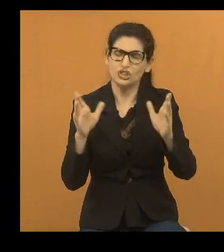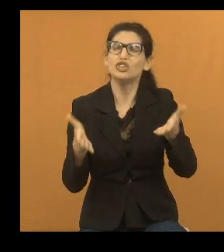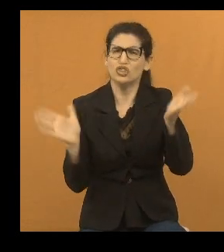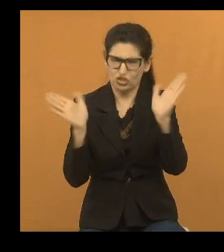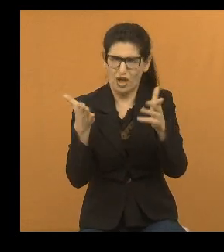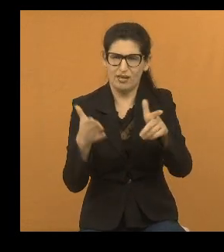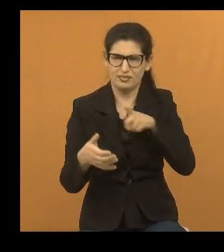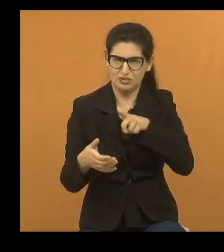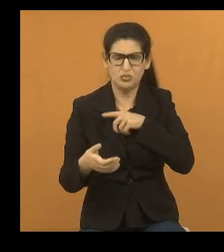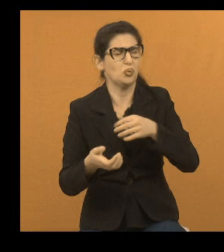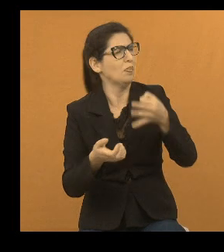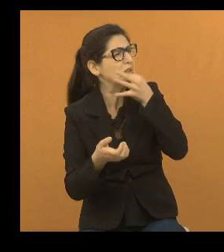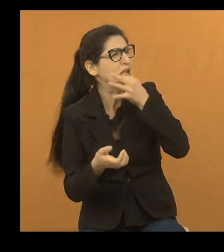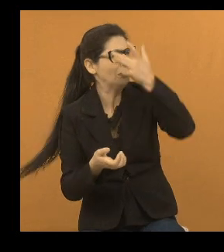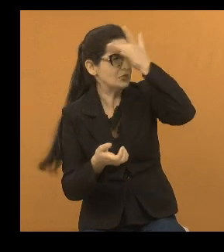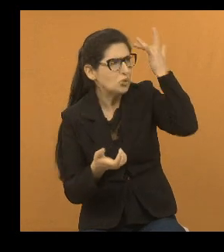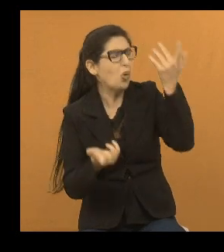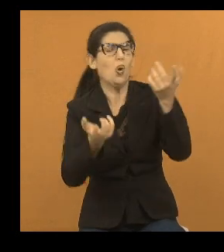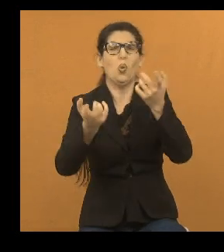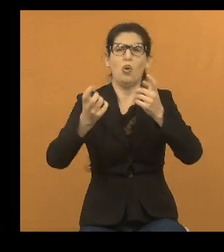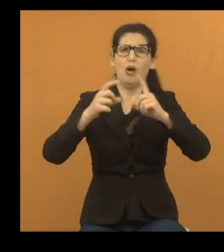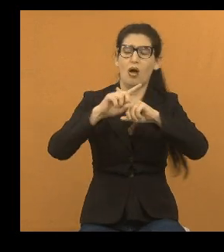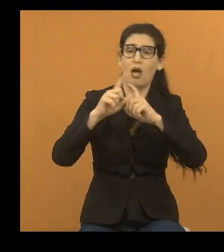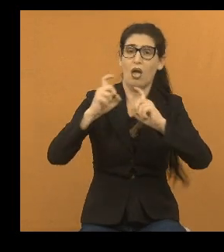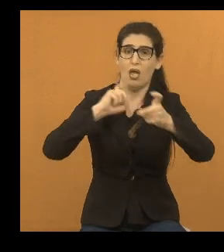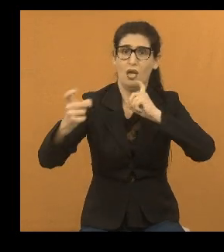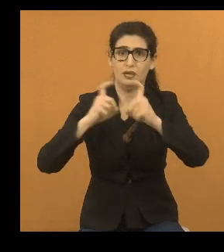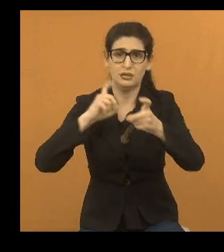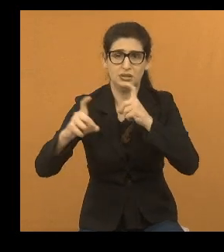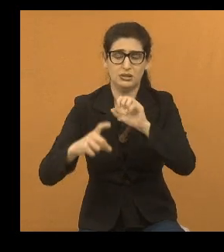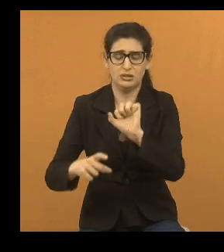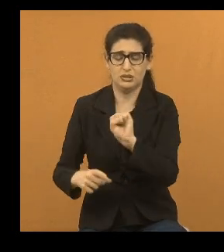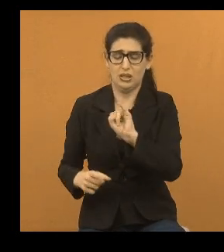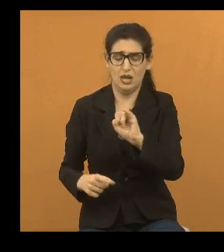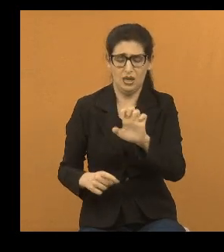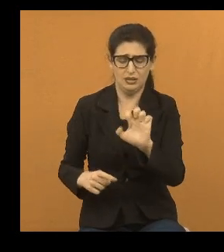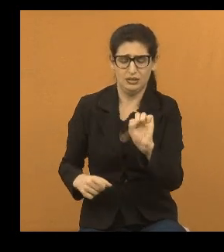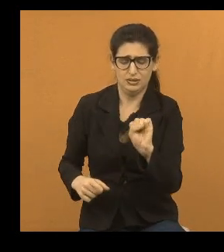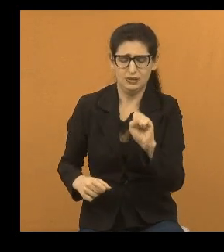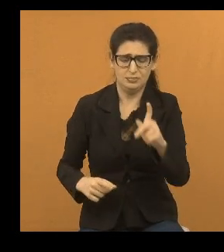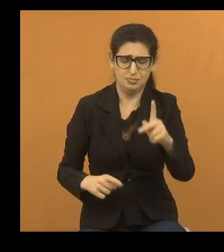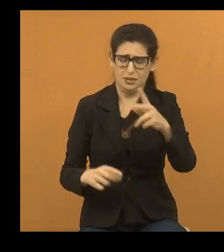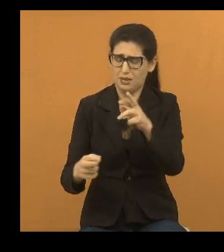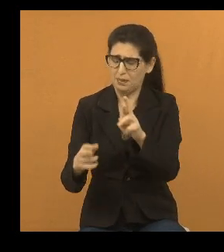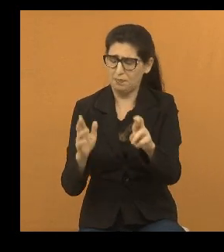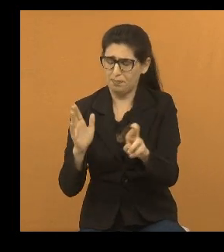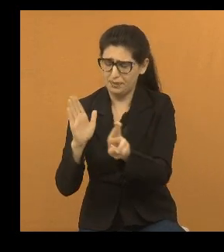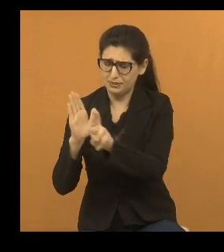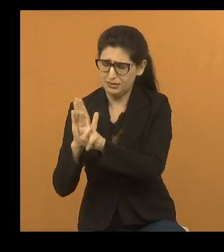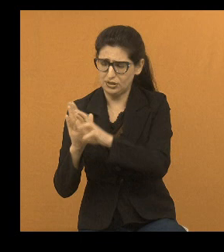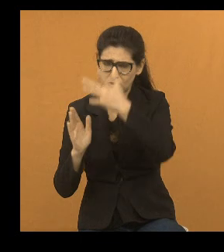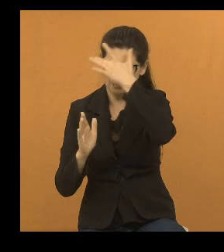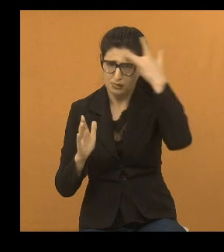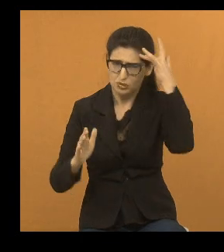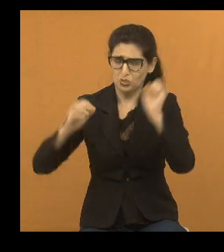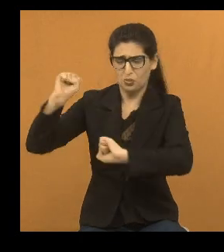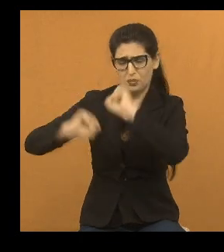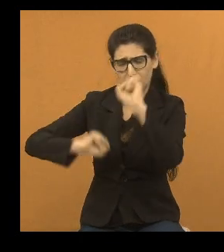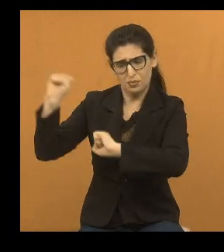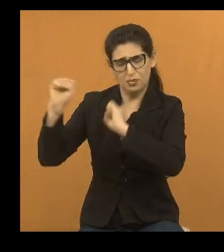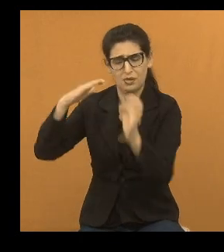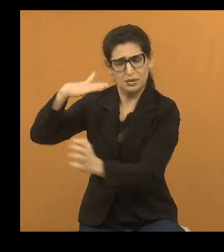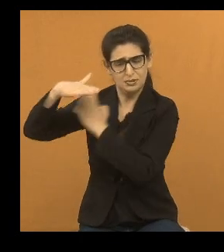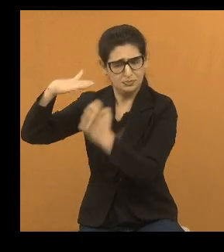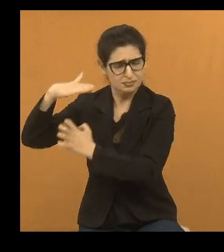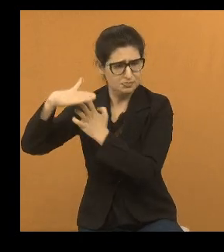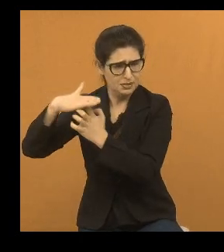né? Primeiramente, foi feita uma reunião na Ciesp com representantes da indústria, do comércio, do setor produtivo, para poder fazer uma